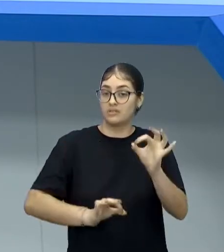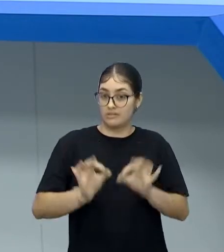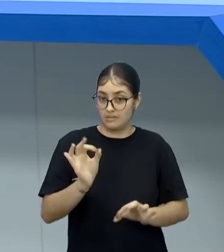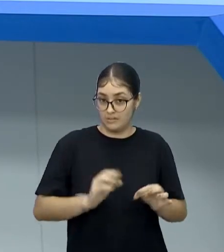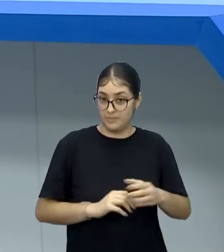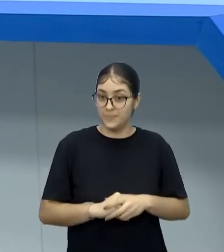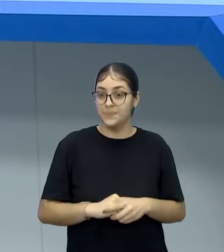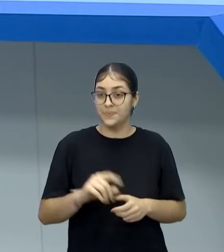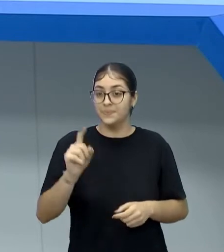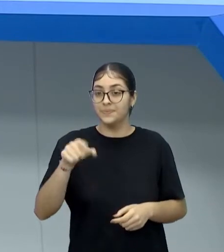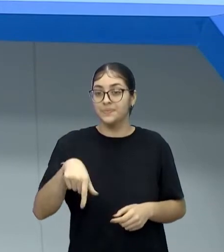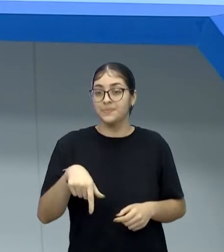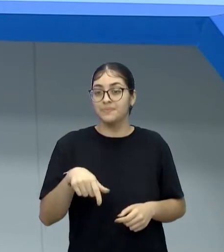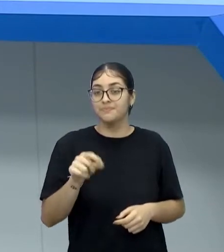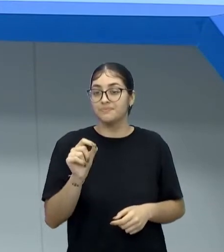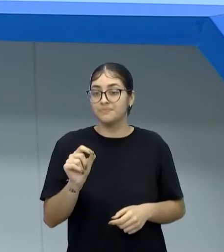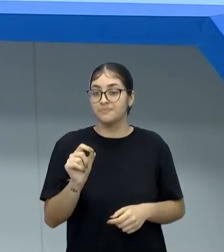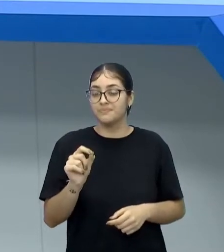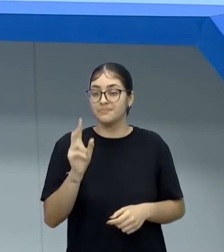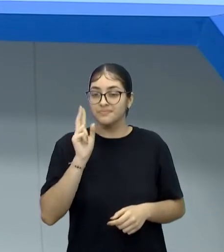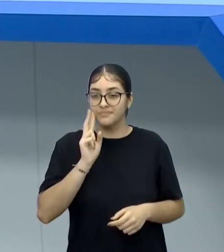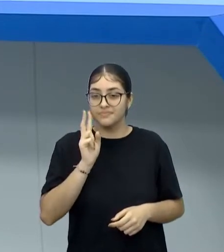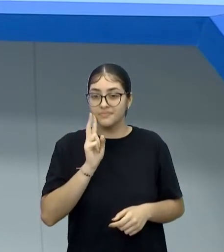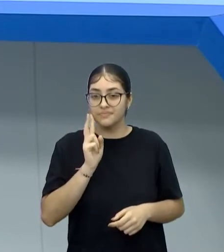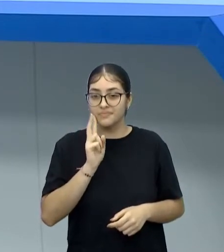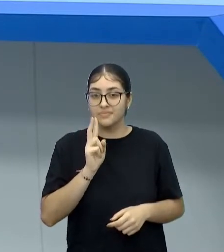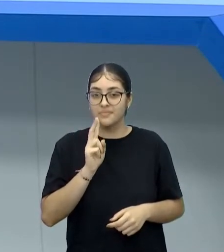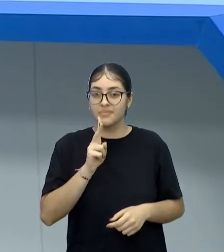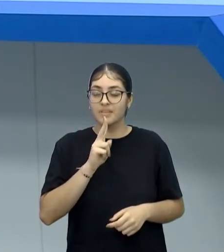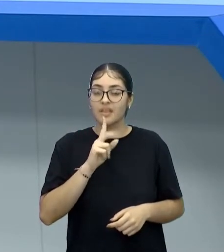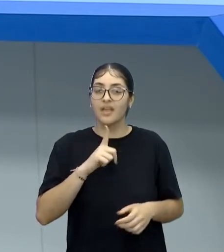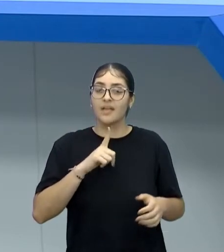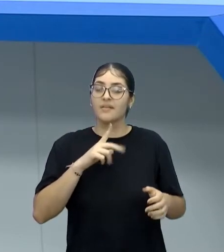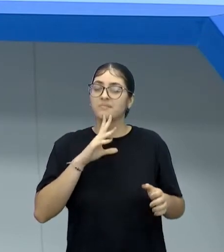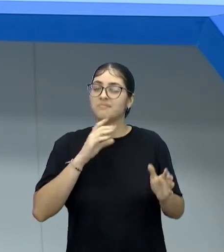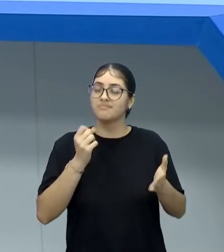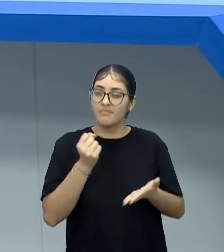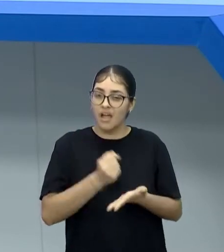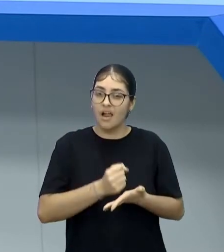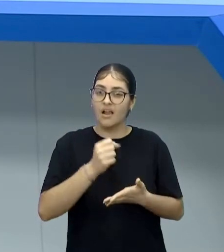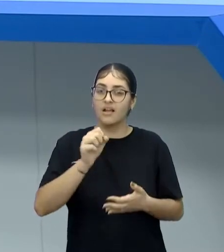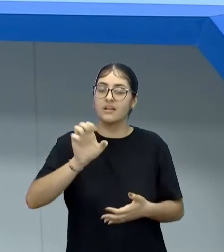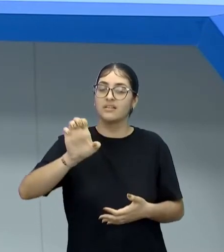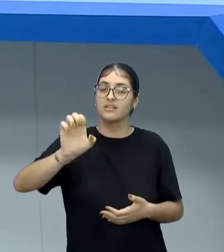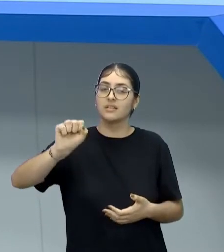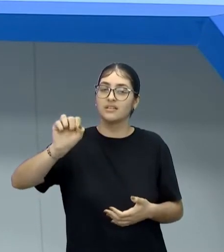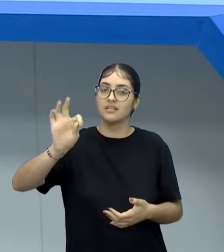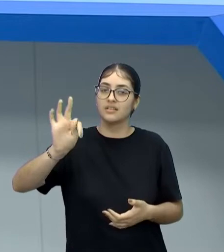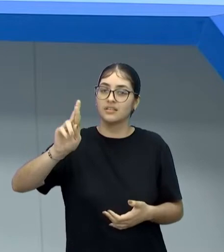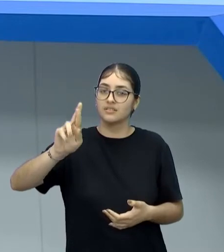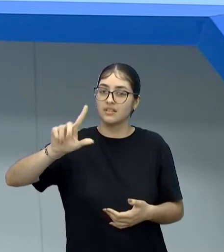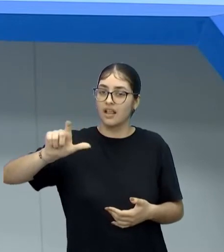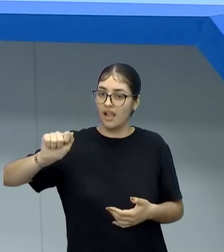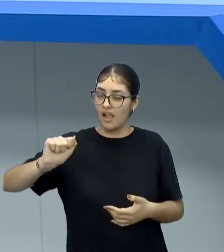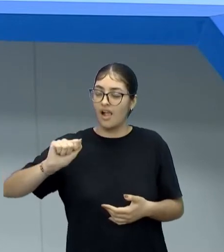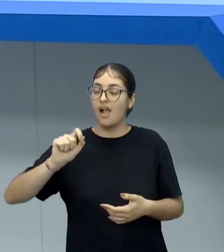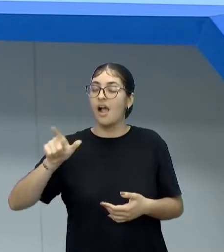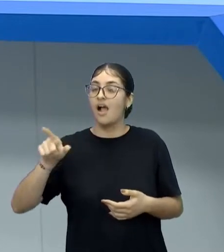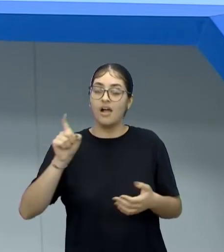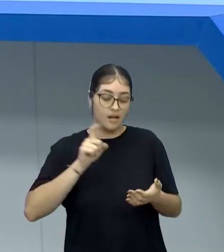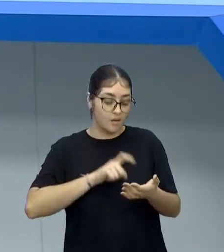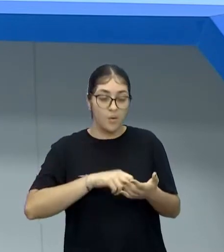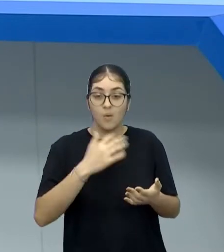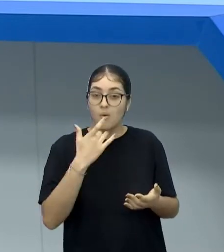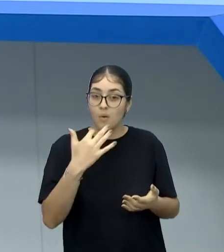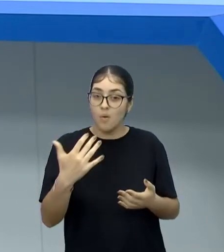Legal. Que é aquele que, lembra aquele joguinho da marca Estrela que tinha, que você aperta as cores e aparecem? Sim.